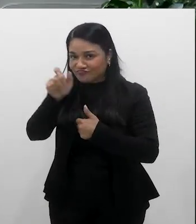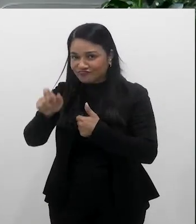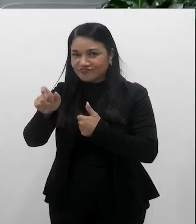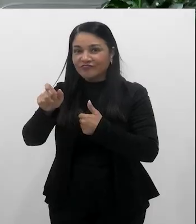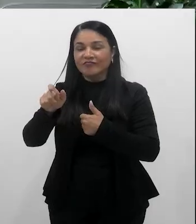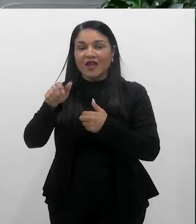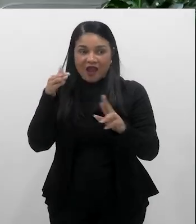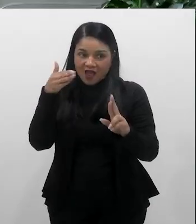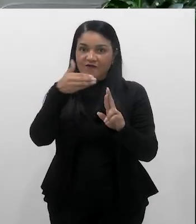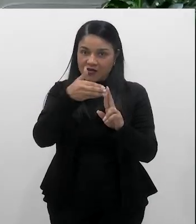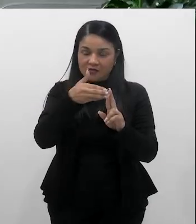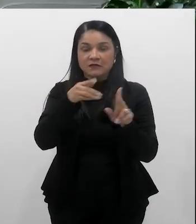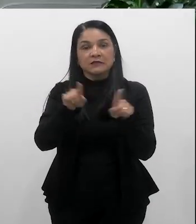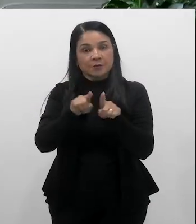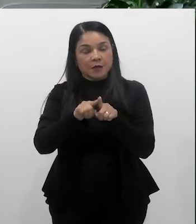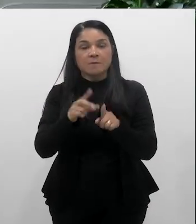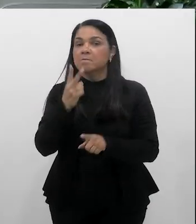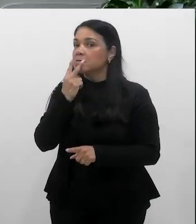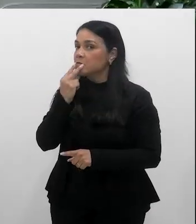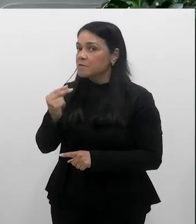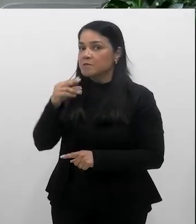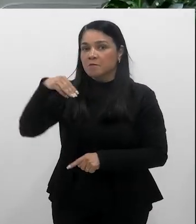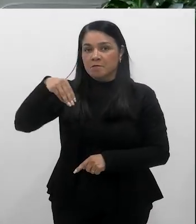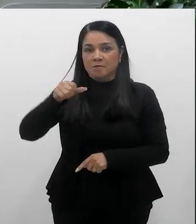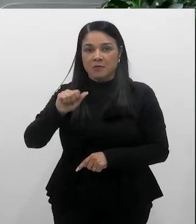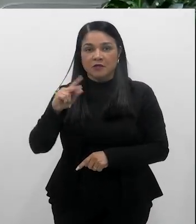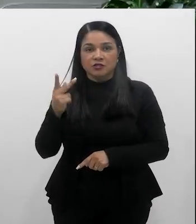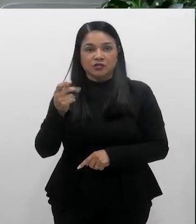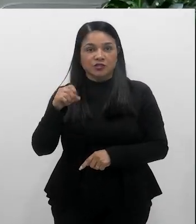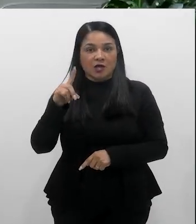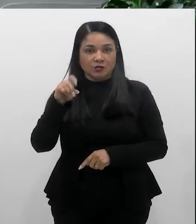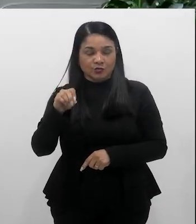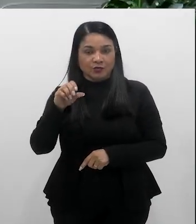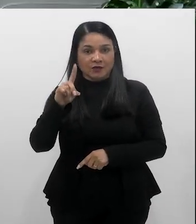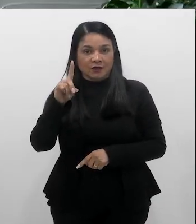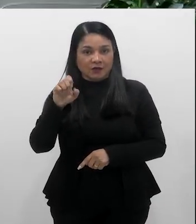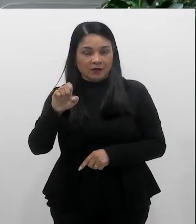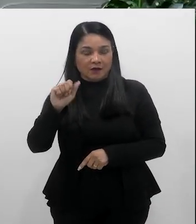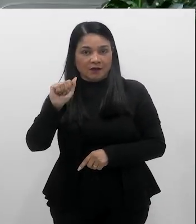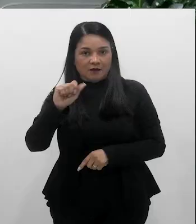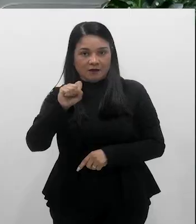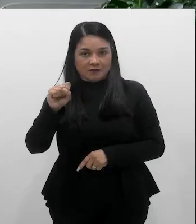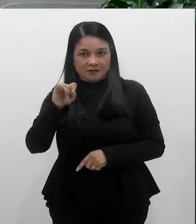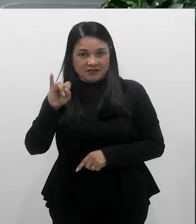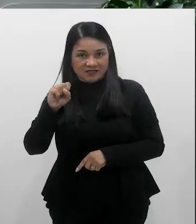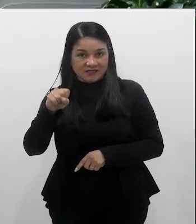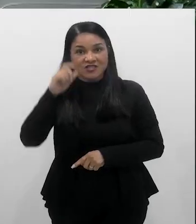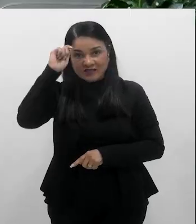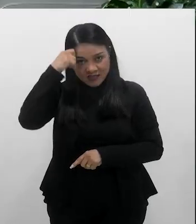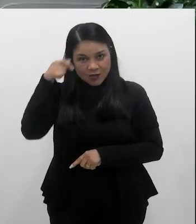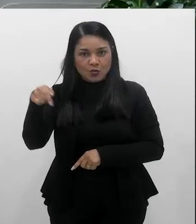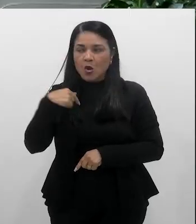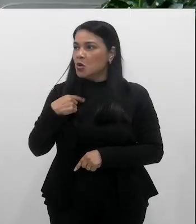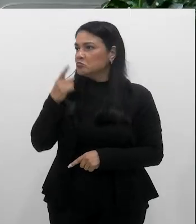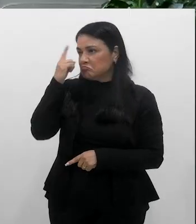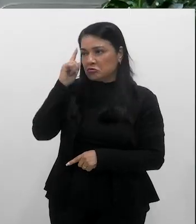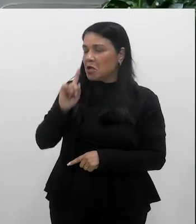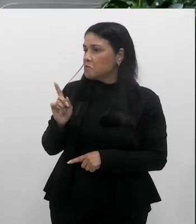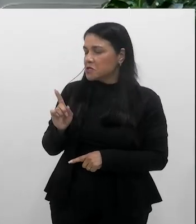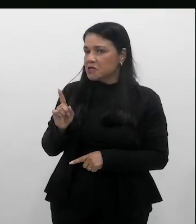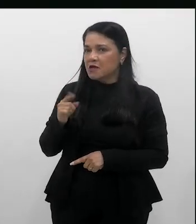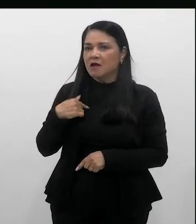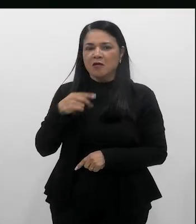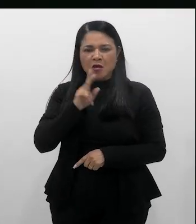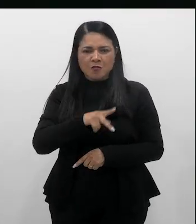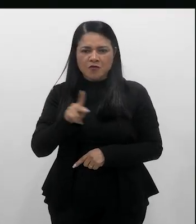referência. Eu ficava Embora ligado. Precisamos lembrar que Machado de Assis era negro. Sim, mas na minha época ninguém sabia. Eu achava que não tinha. Olha, eu lembro curioso. Que eu perguntei para a professora,